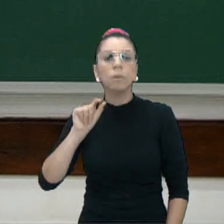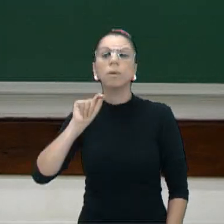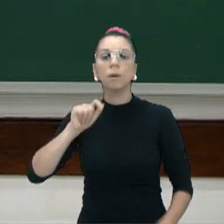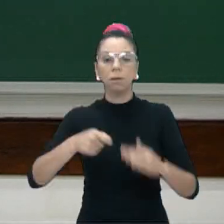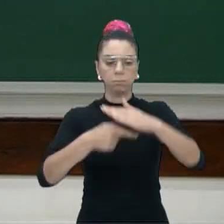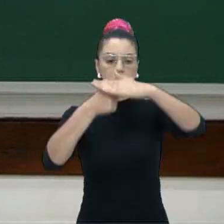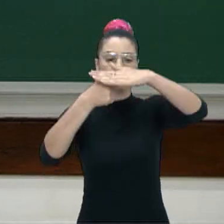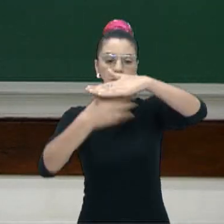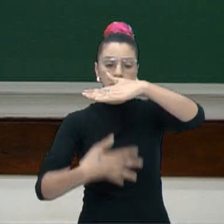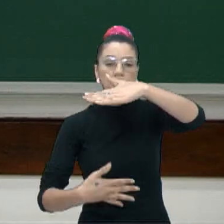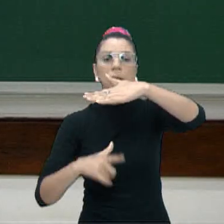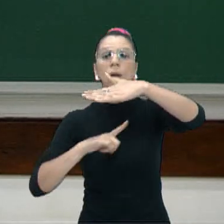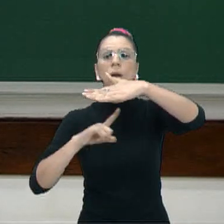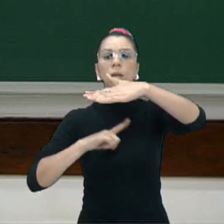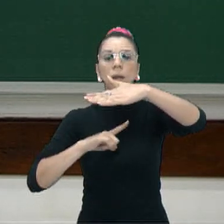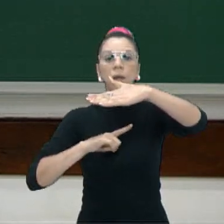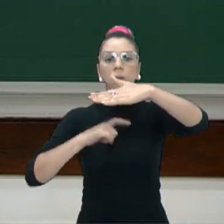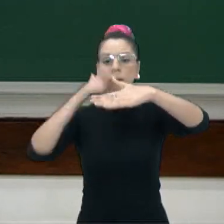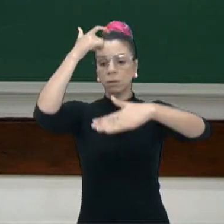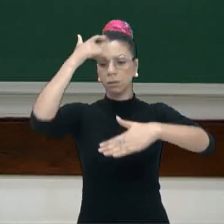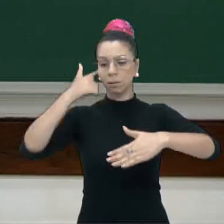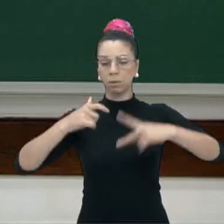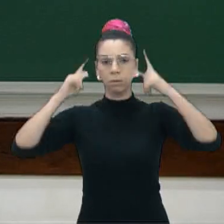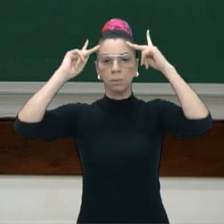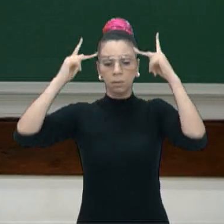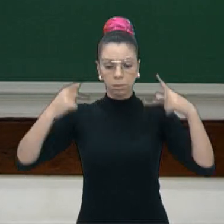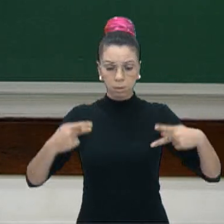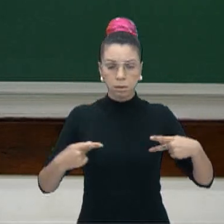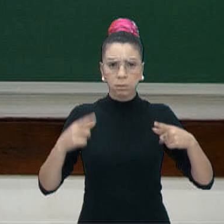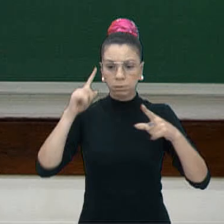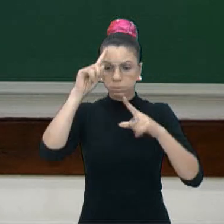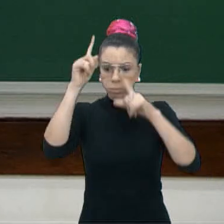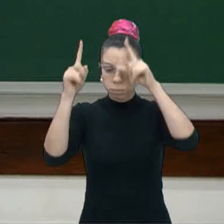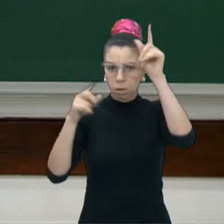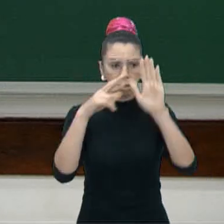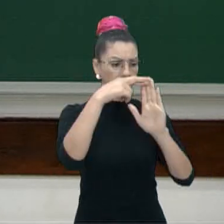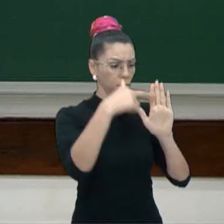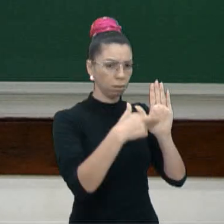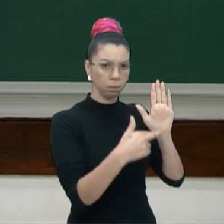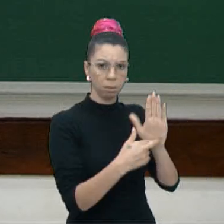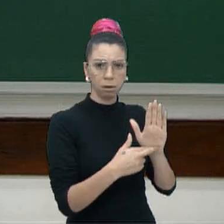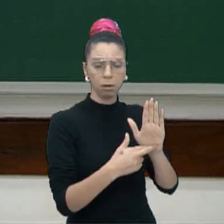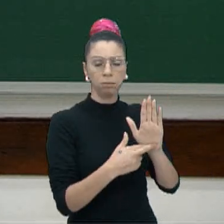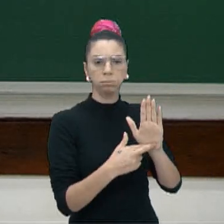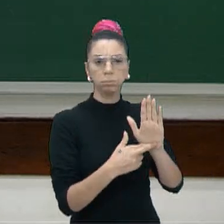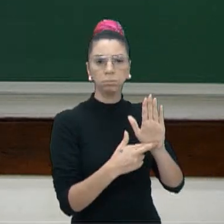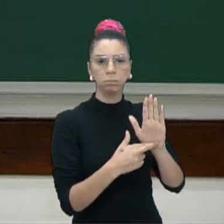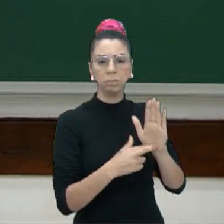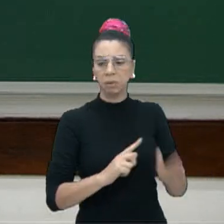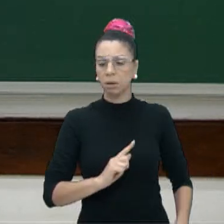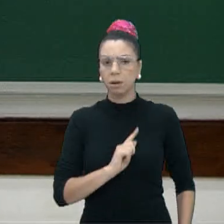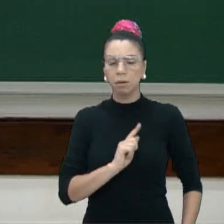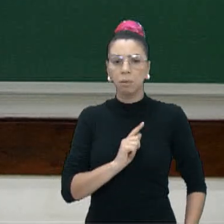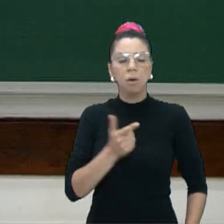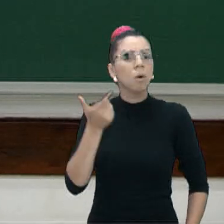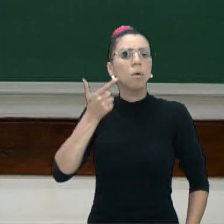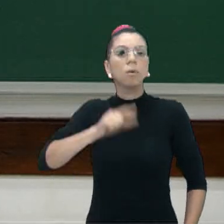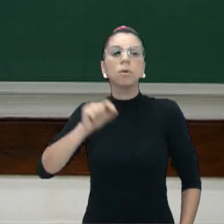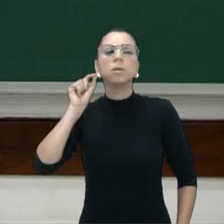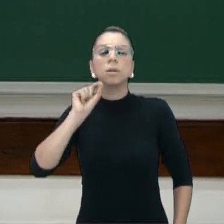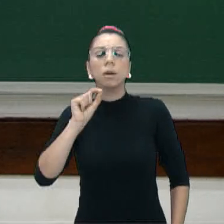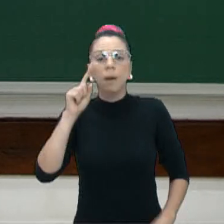existe a criatividade do ser humano, que nenhuma regra, seja ela lógica ou gramatical, consegue segurar